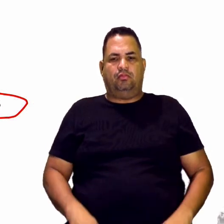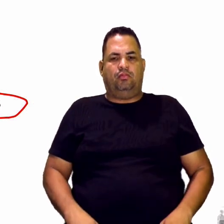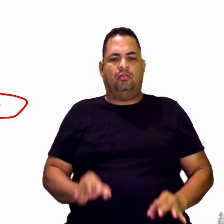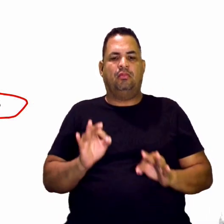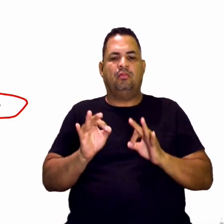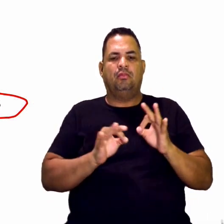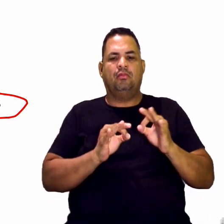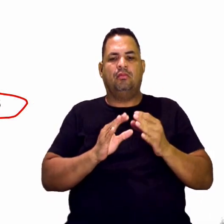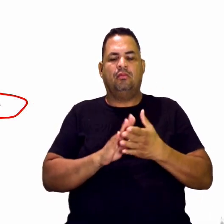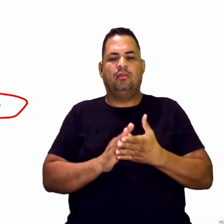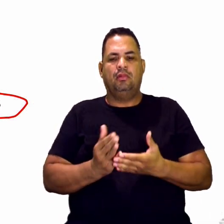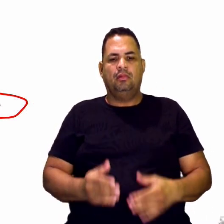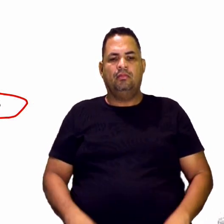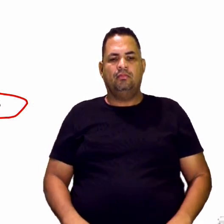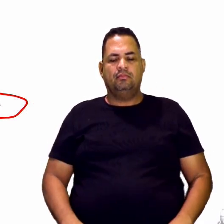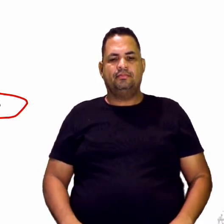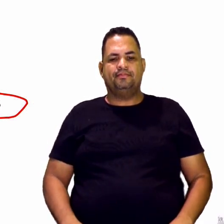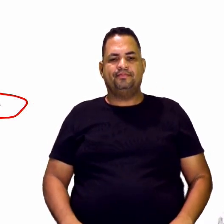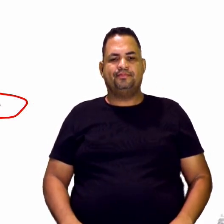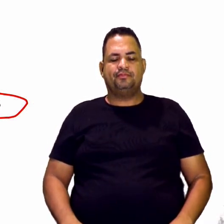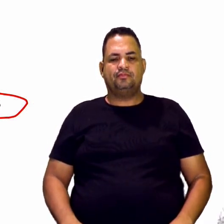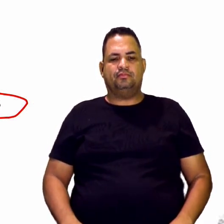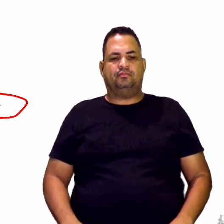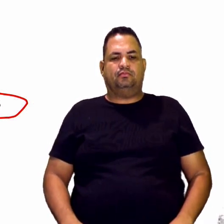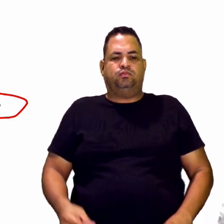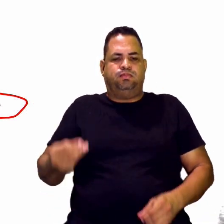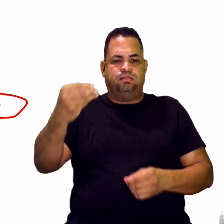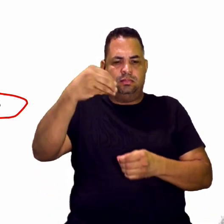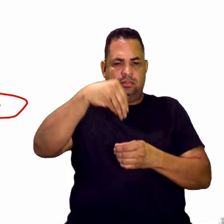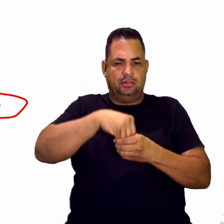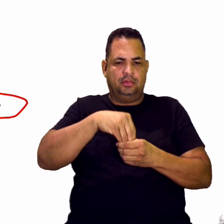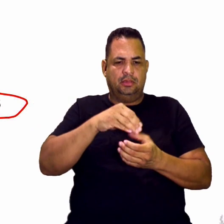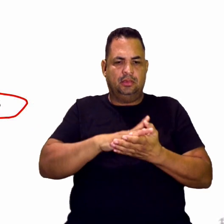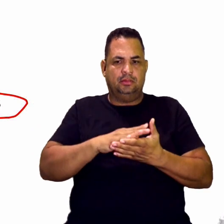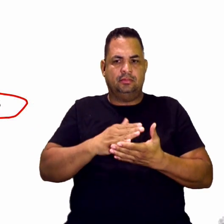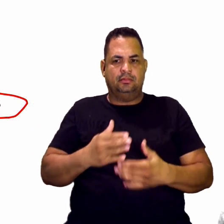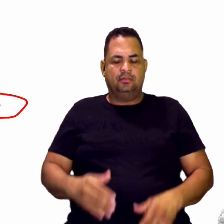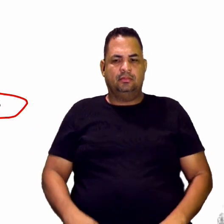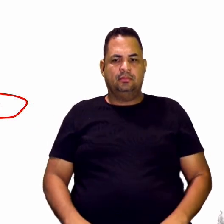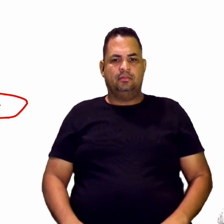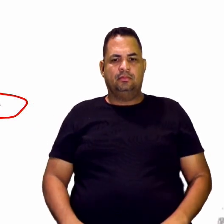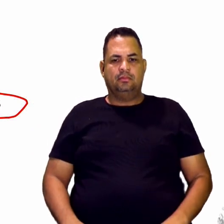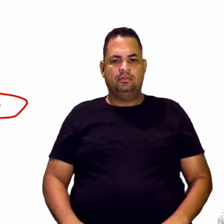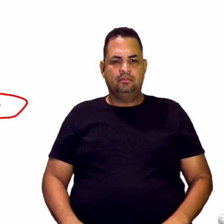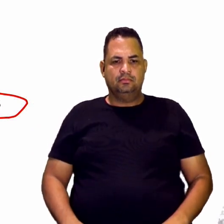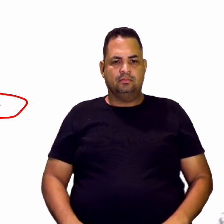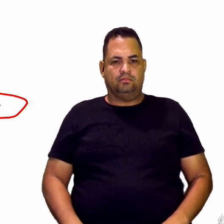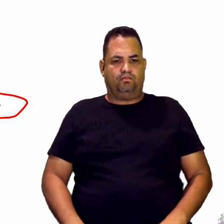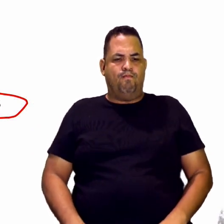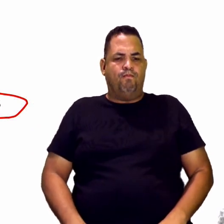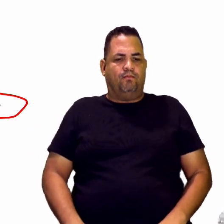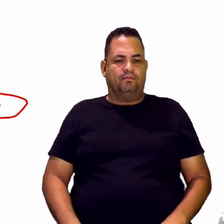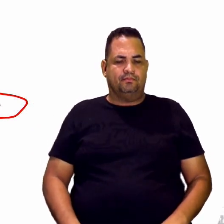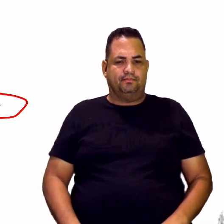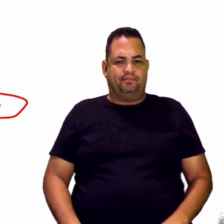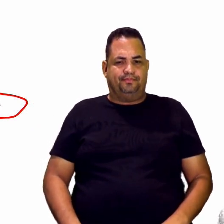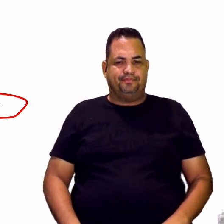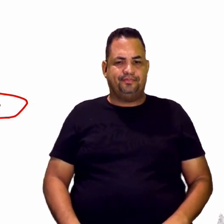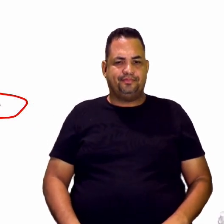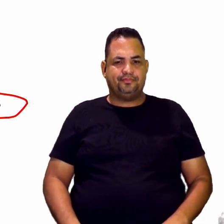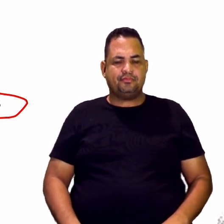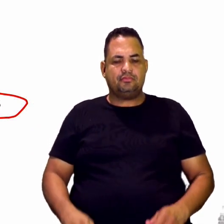à face interna da membrana. Ó. Então,